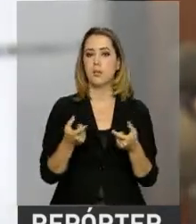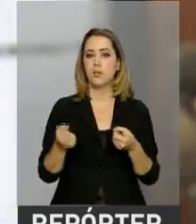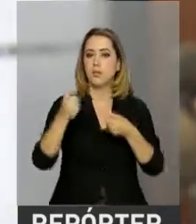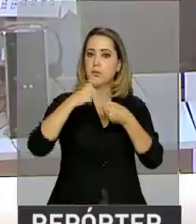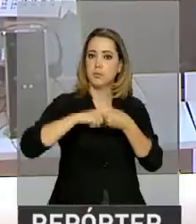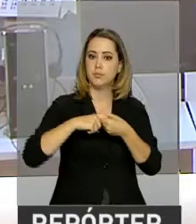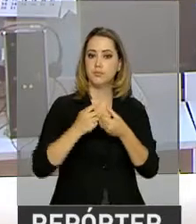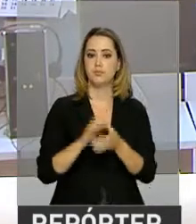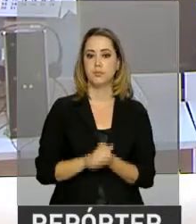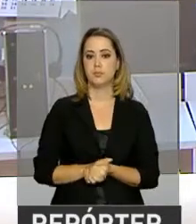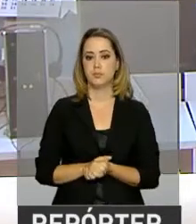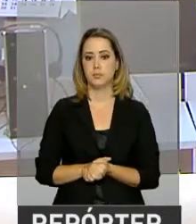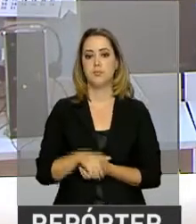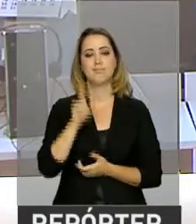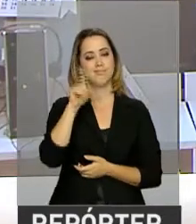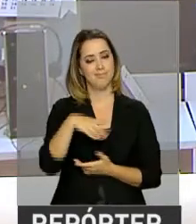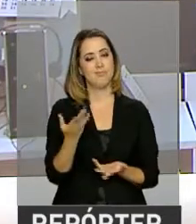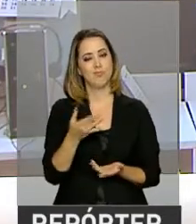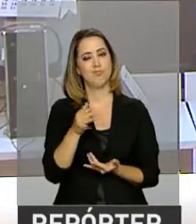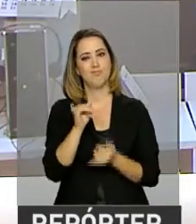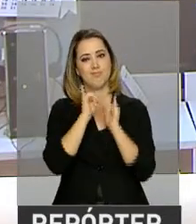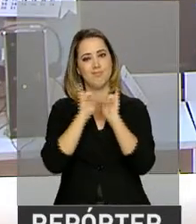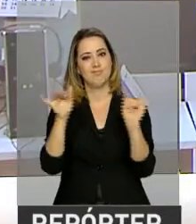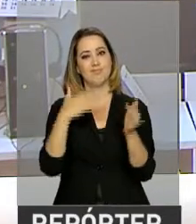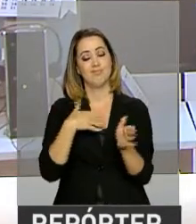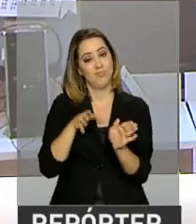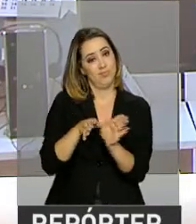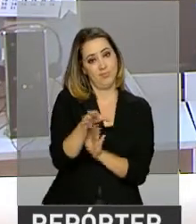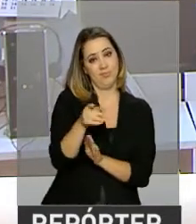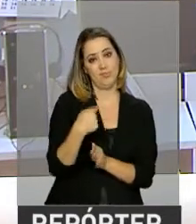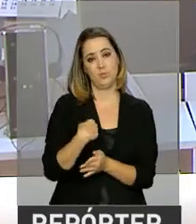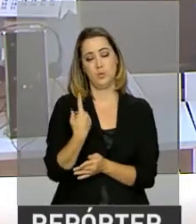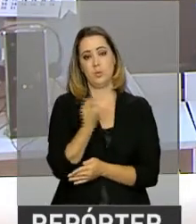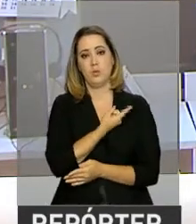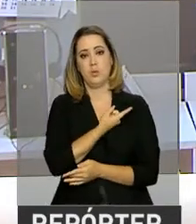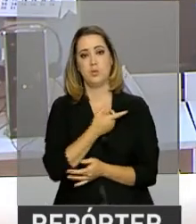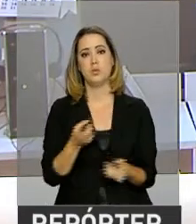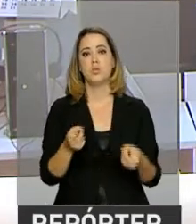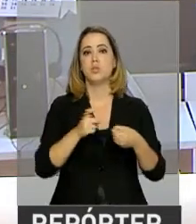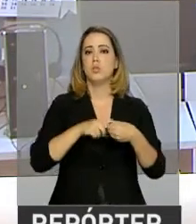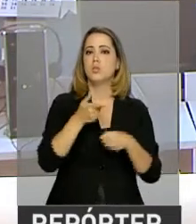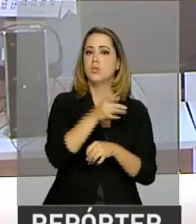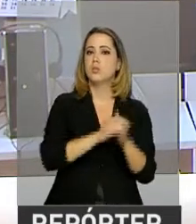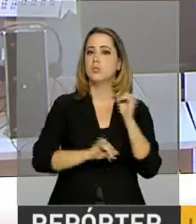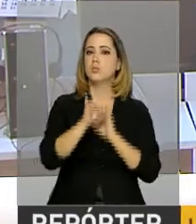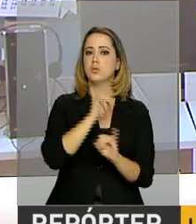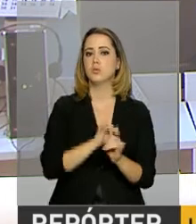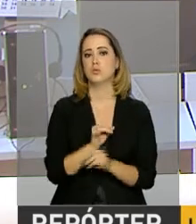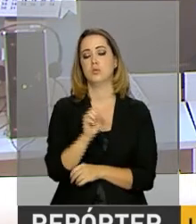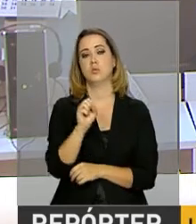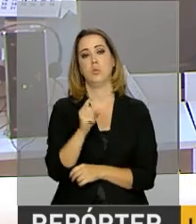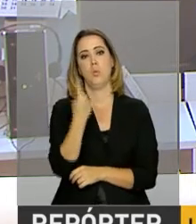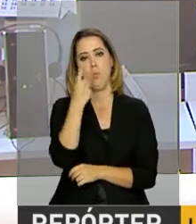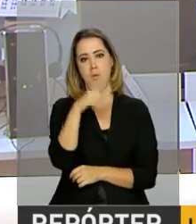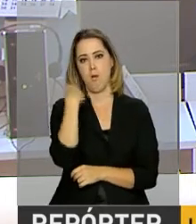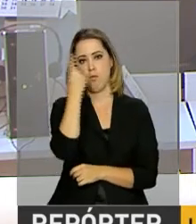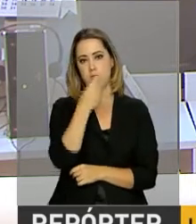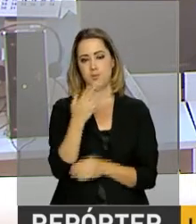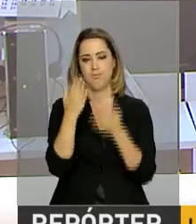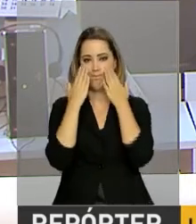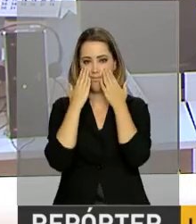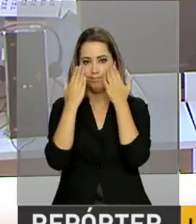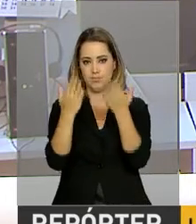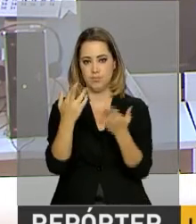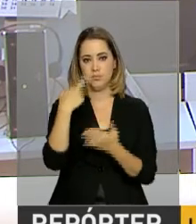pra você é isso aí tá dado o recado nós ficamos por aqui voltamos a qualquer momento outras informações daqui a uma hora na próxima